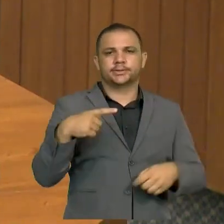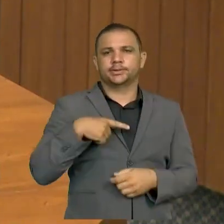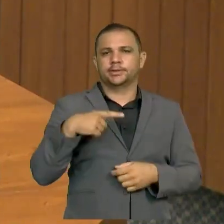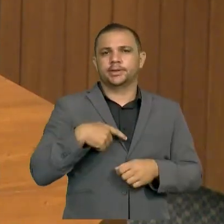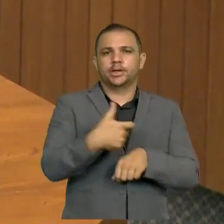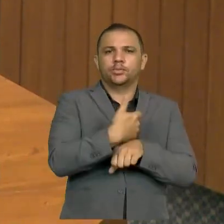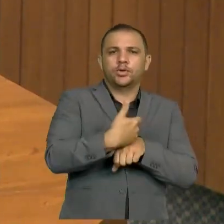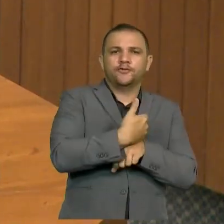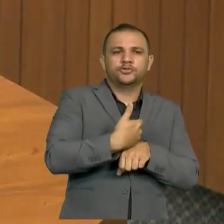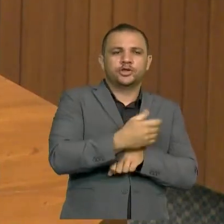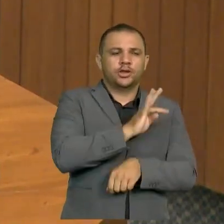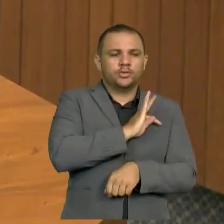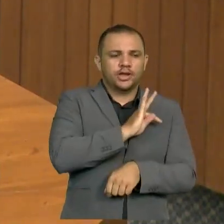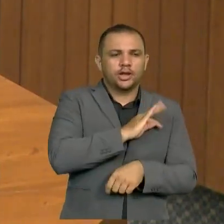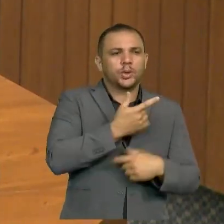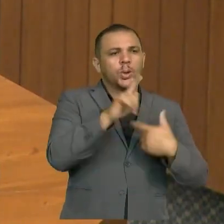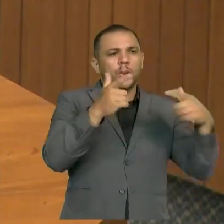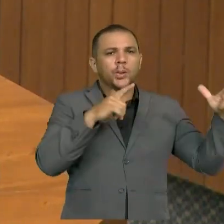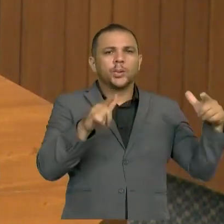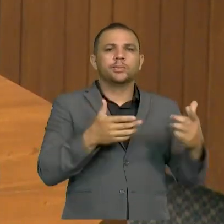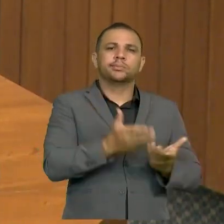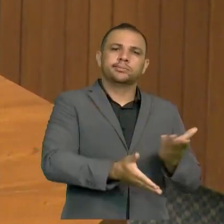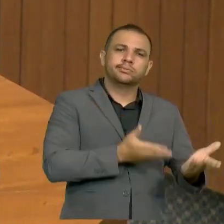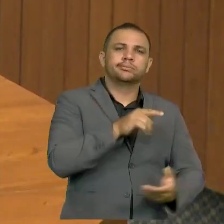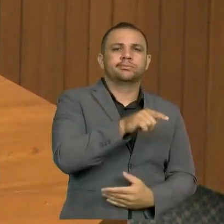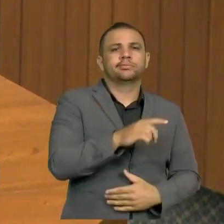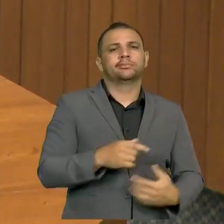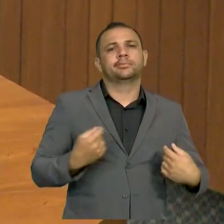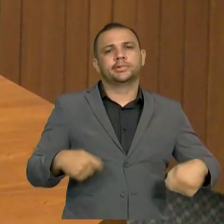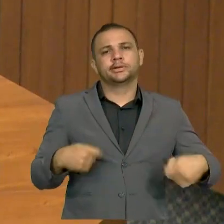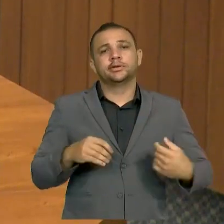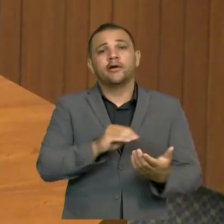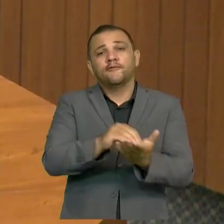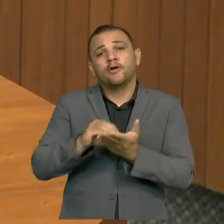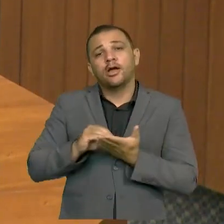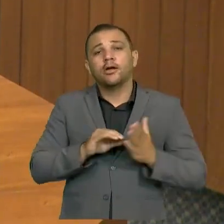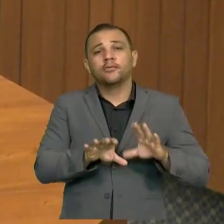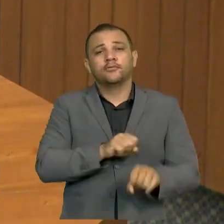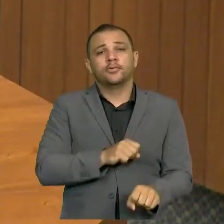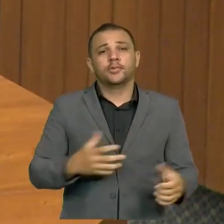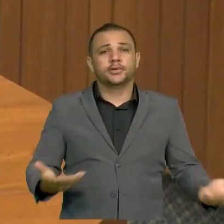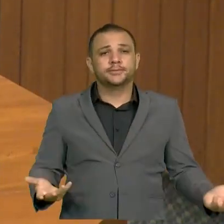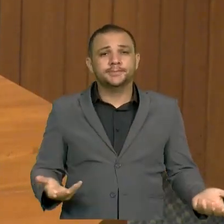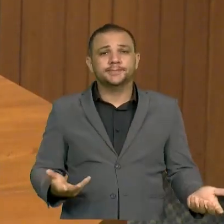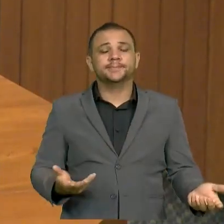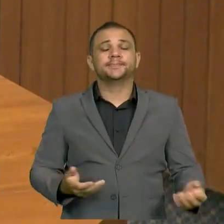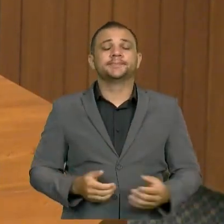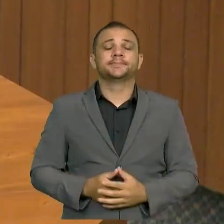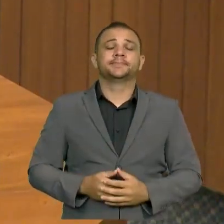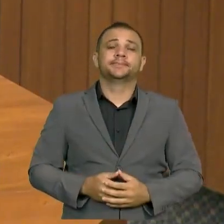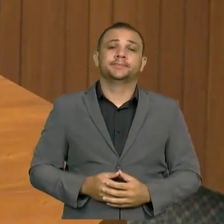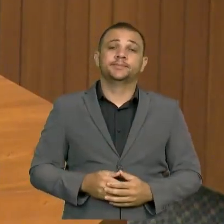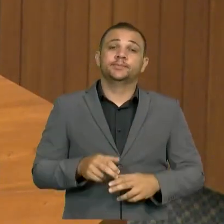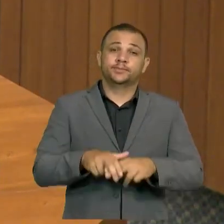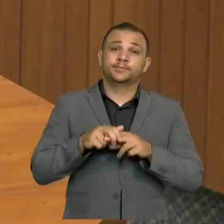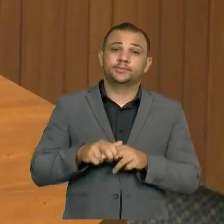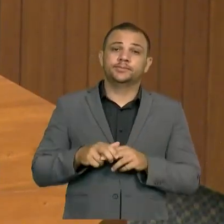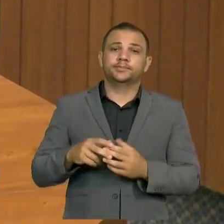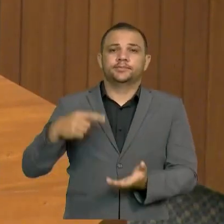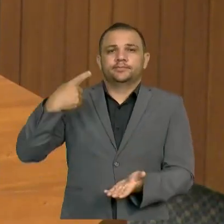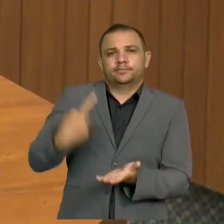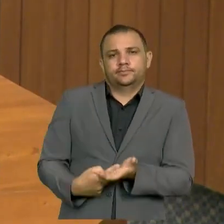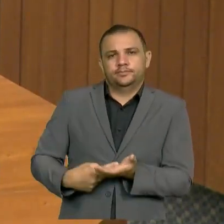que possam estar ali acompanhando seus alunos. E, naquele momento, ontem, nós firmamos uma parceria, que estamos colhendo